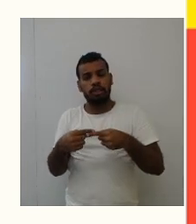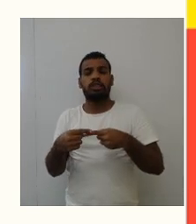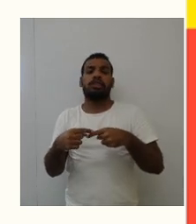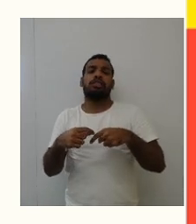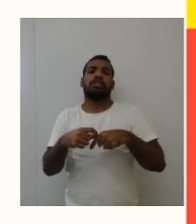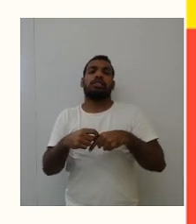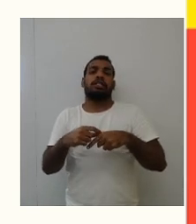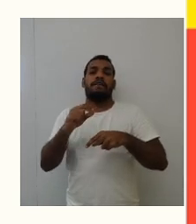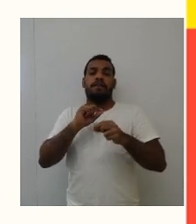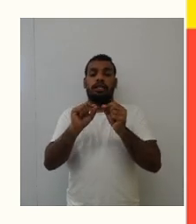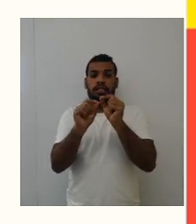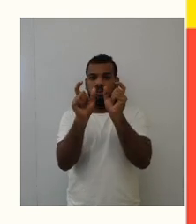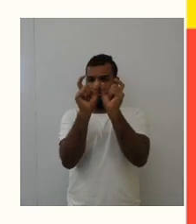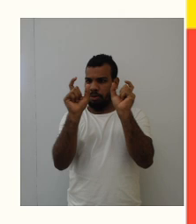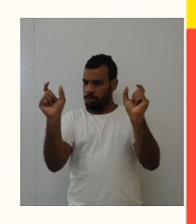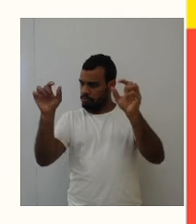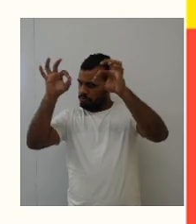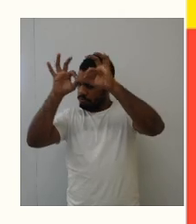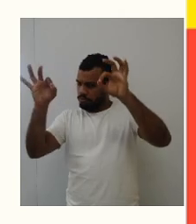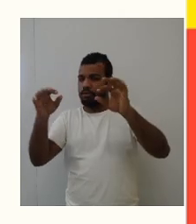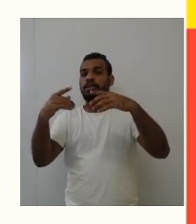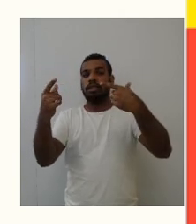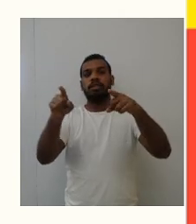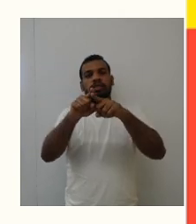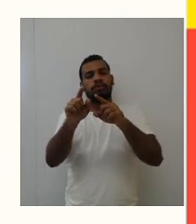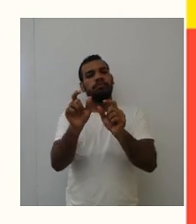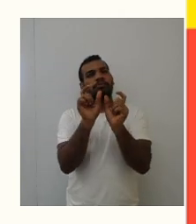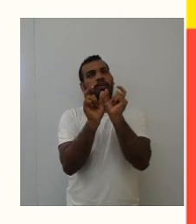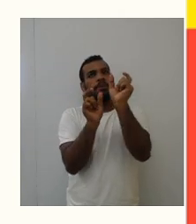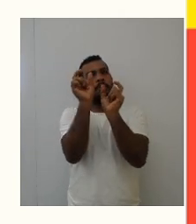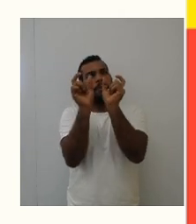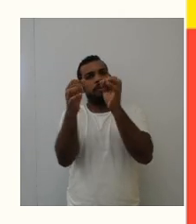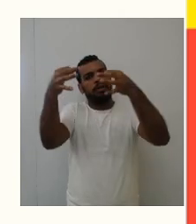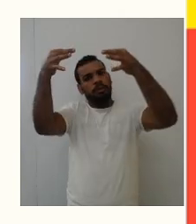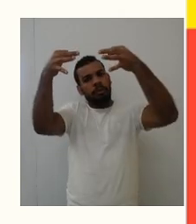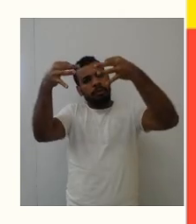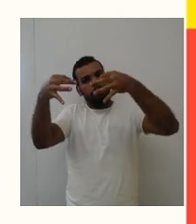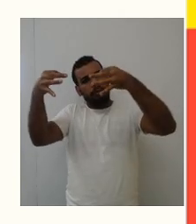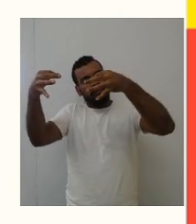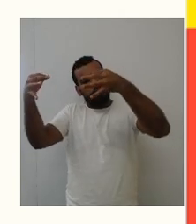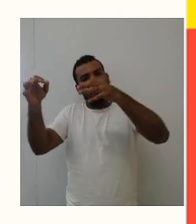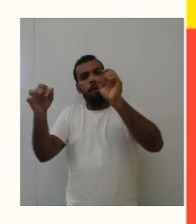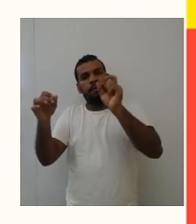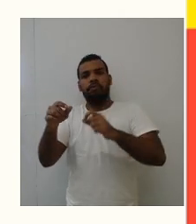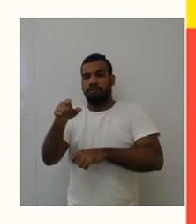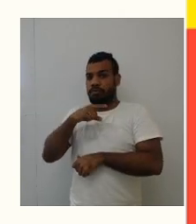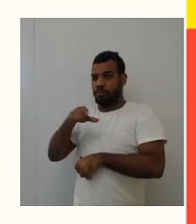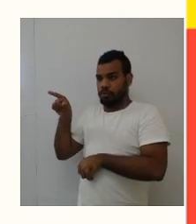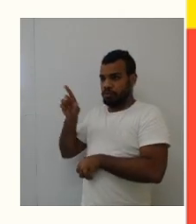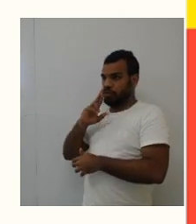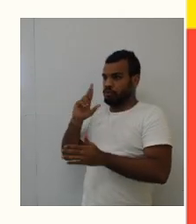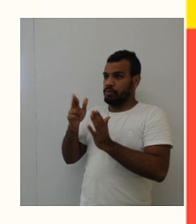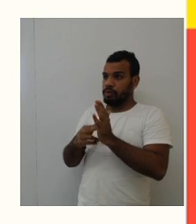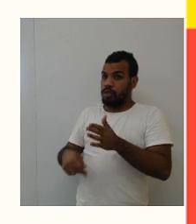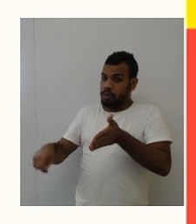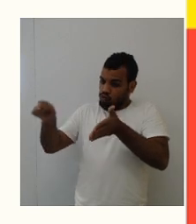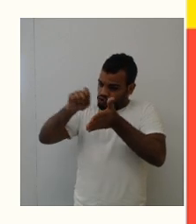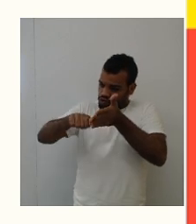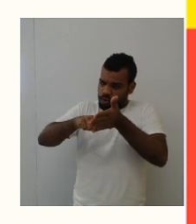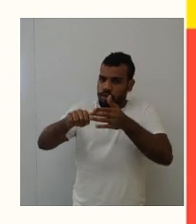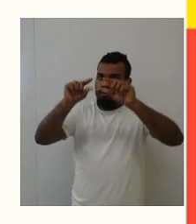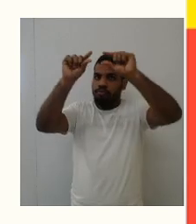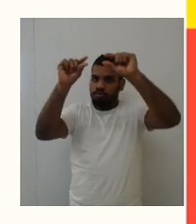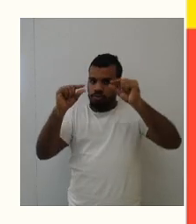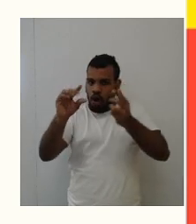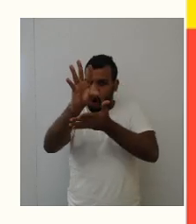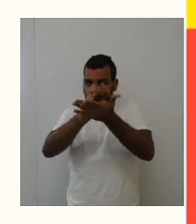coesão. Reescrevam empregando as partículas conectivas adequadas, esse é o comando da questão, certo? Reescreva o trecho